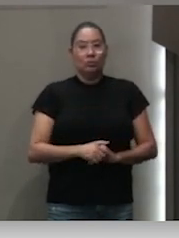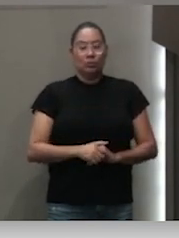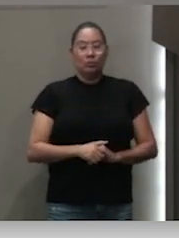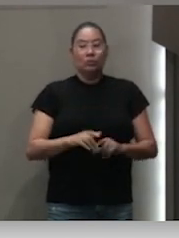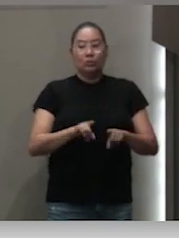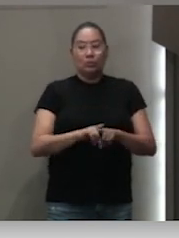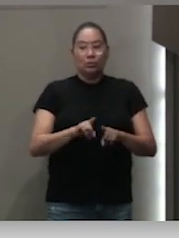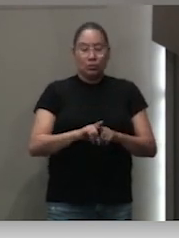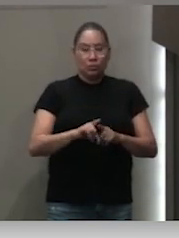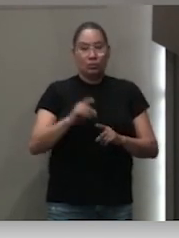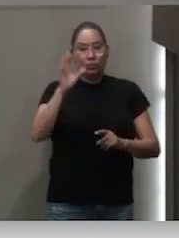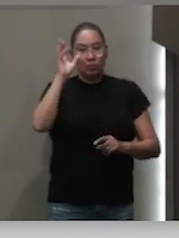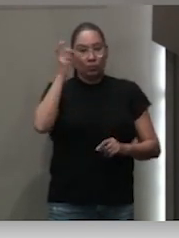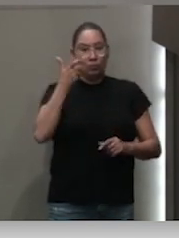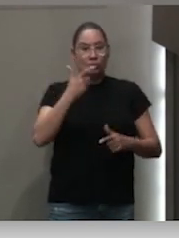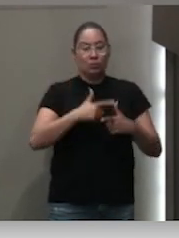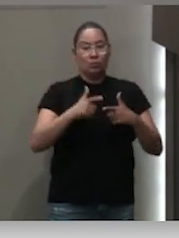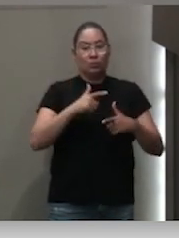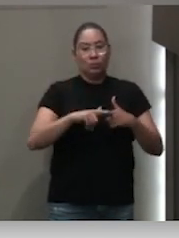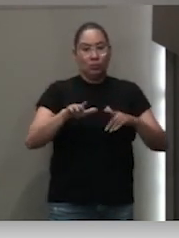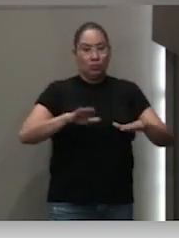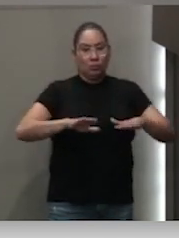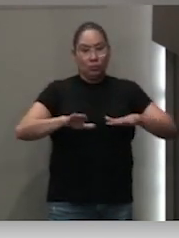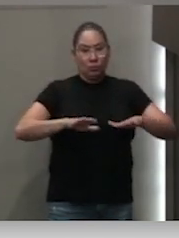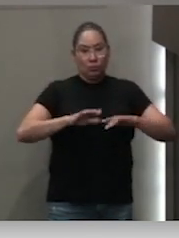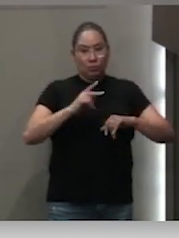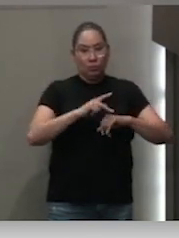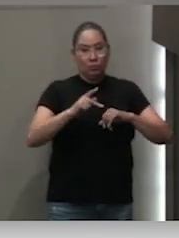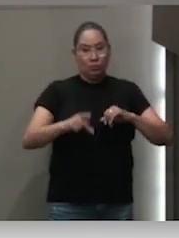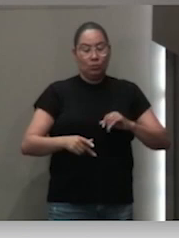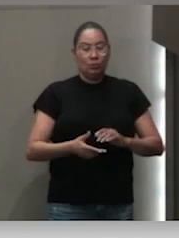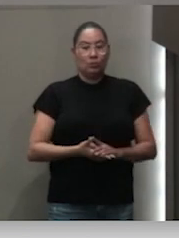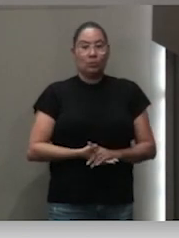mobilidade do aqui nosso de pass fundo